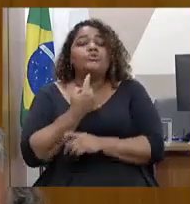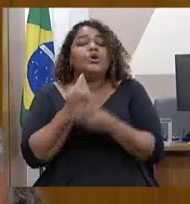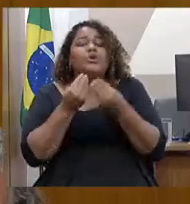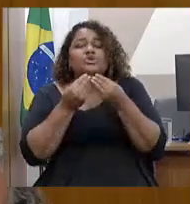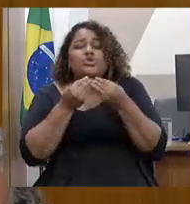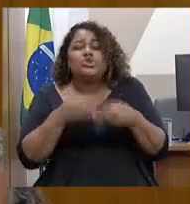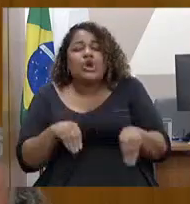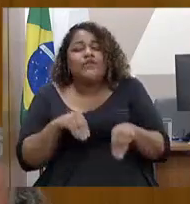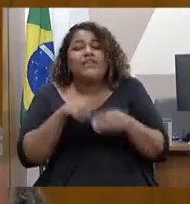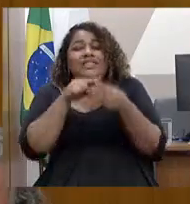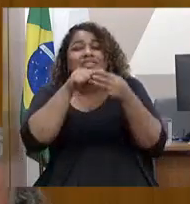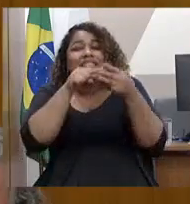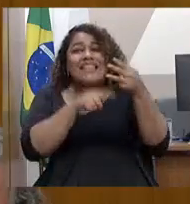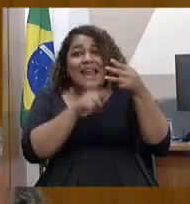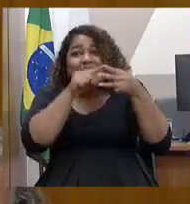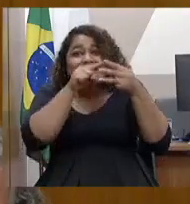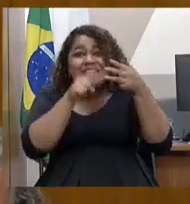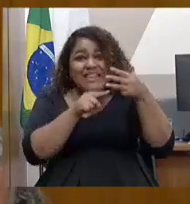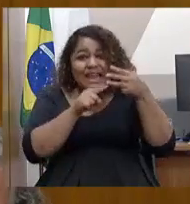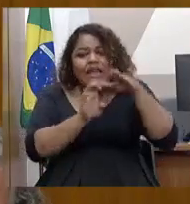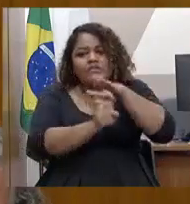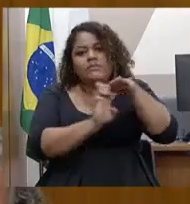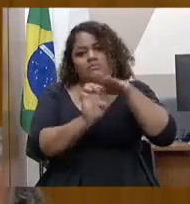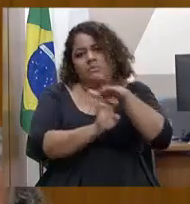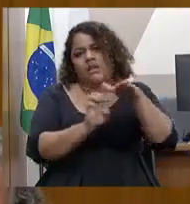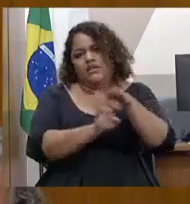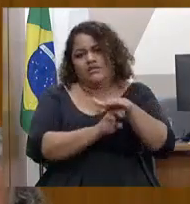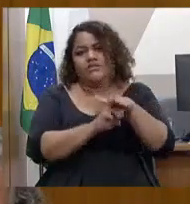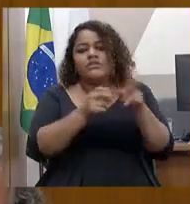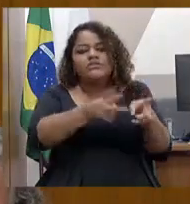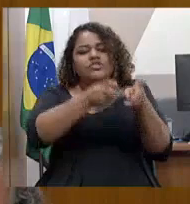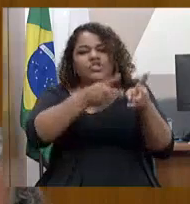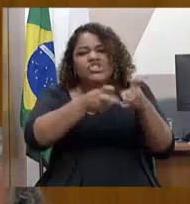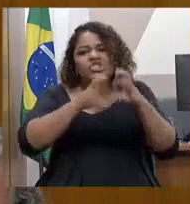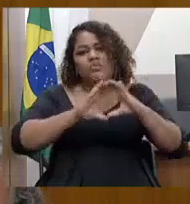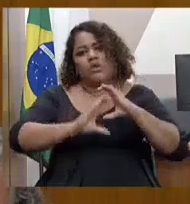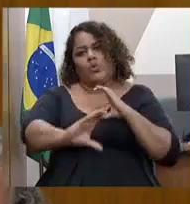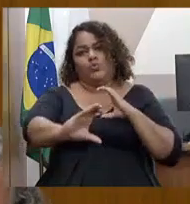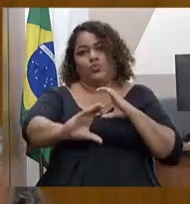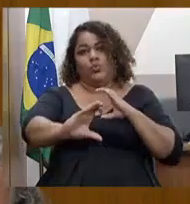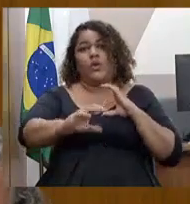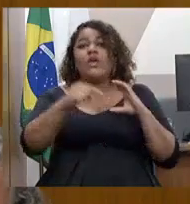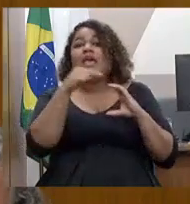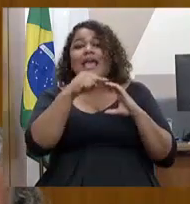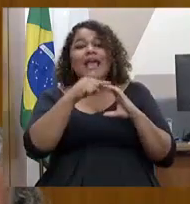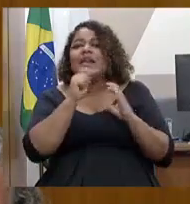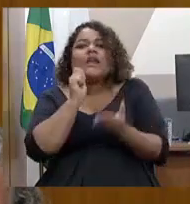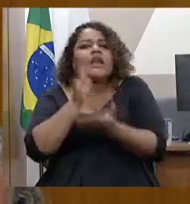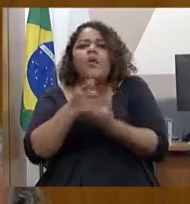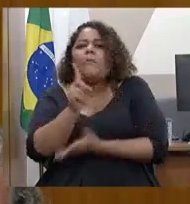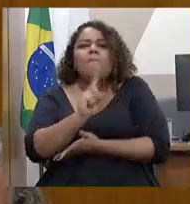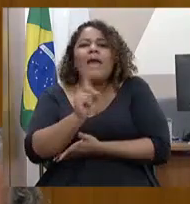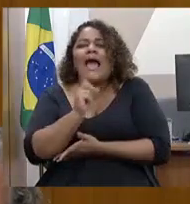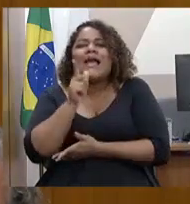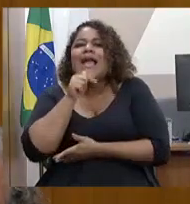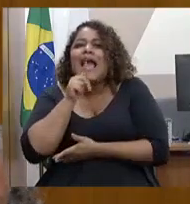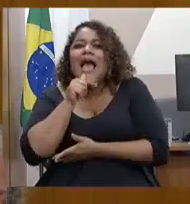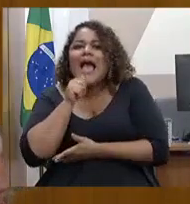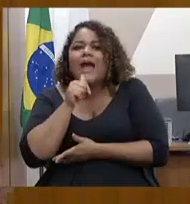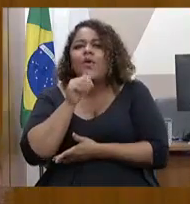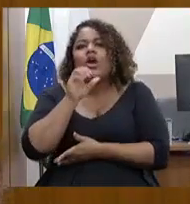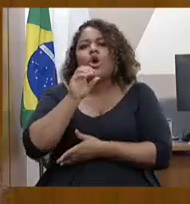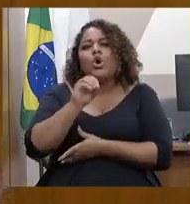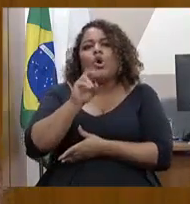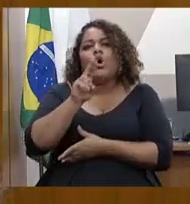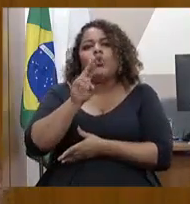mineraldutos as mineradoras o mineralduto eles não pagam outorga da água vocês sabiam disso Será